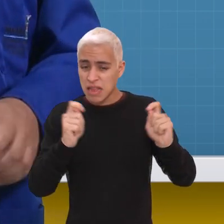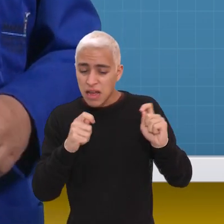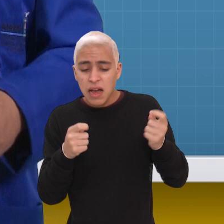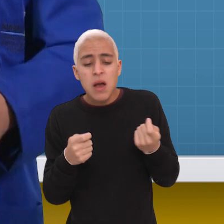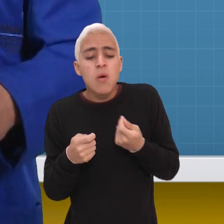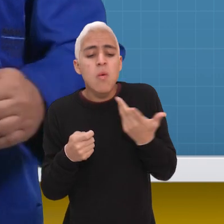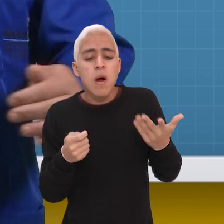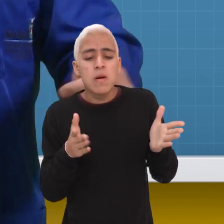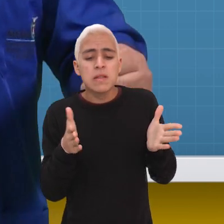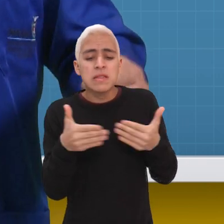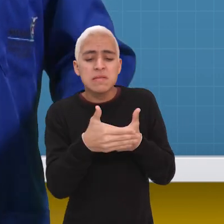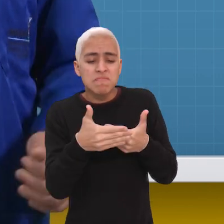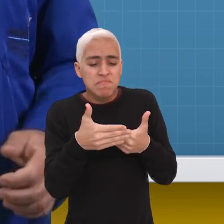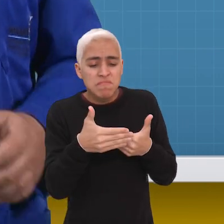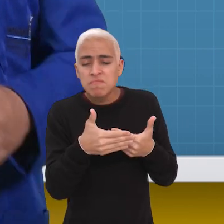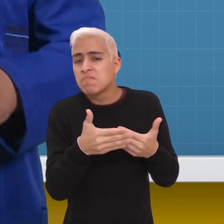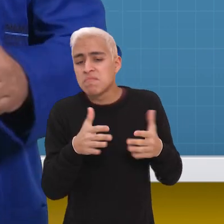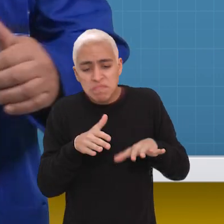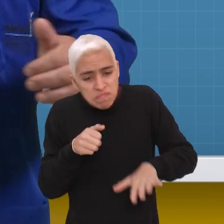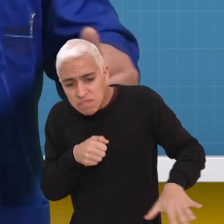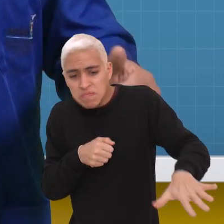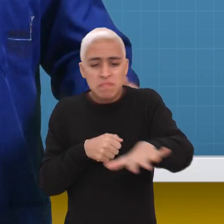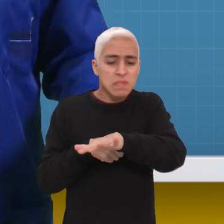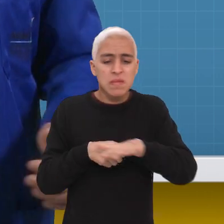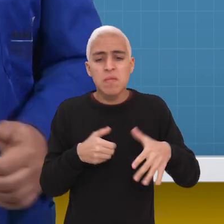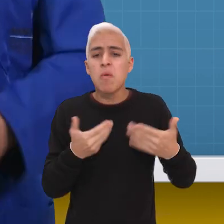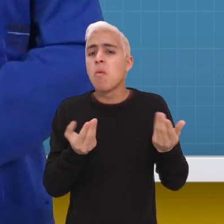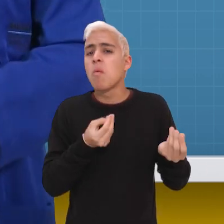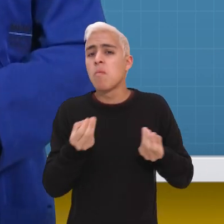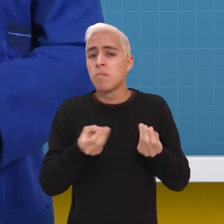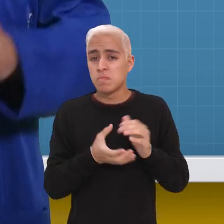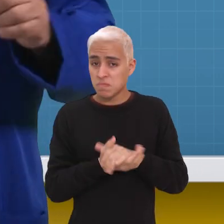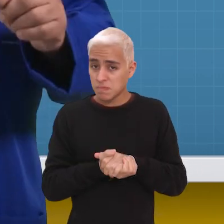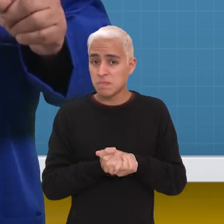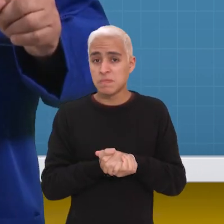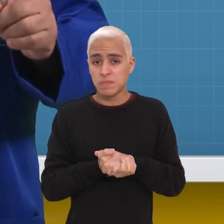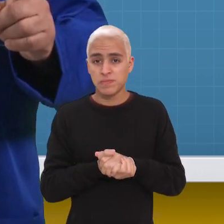3, que tamanho teria esse tabuleiro? Quais seriam as dimensões dele?